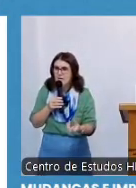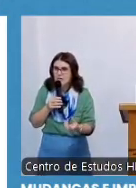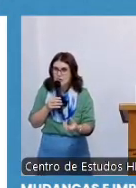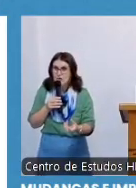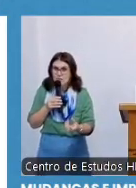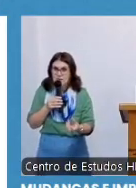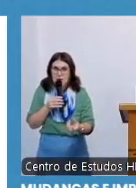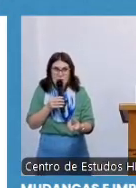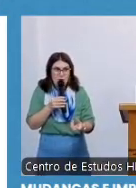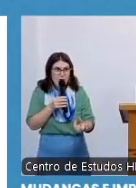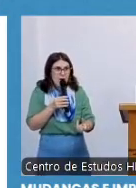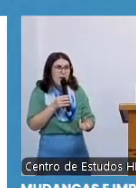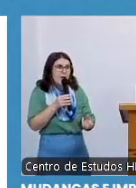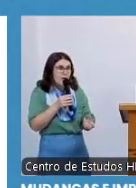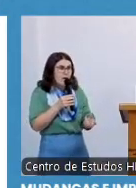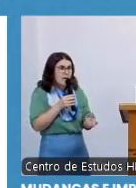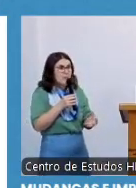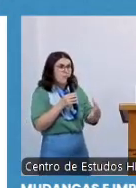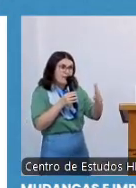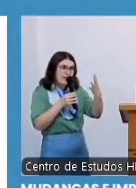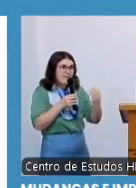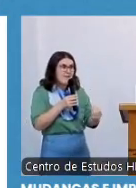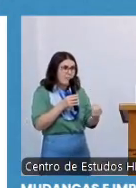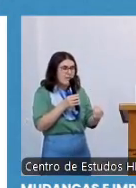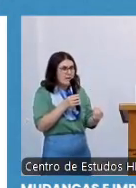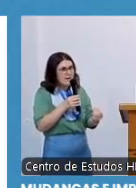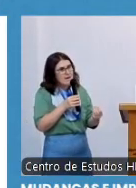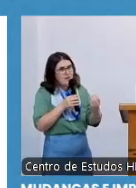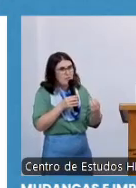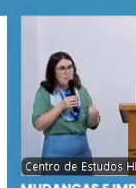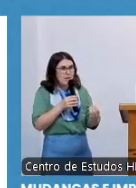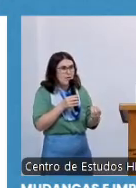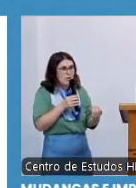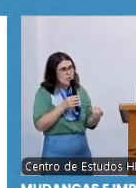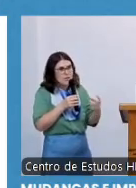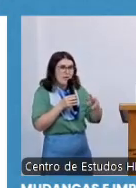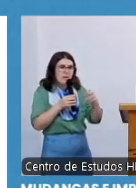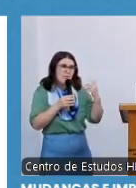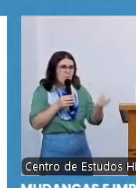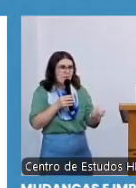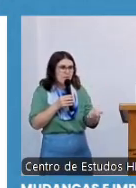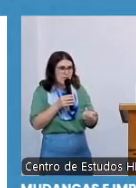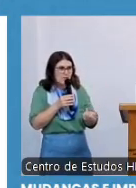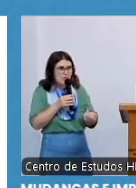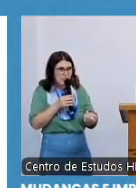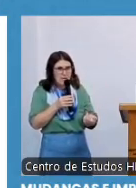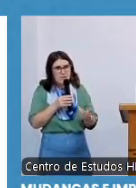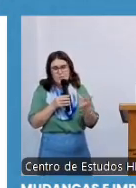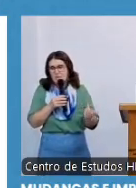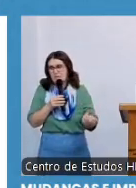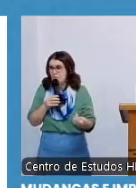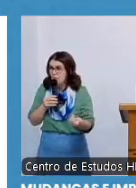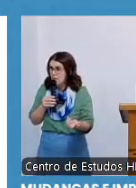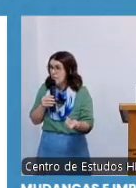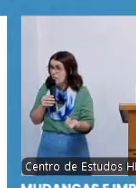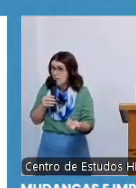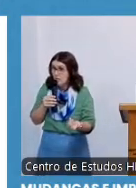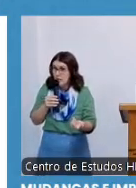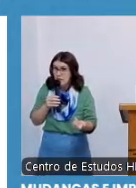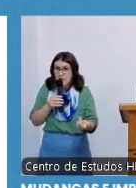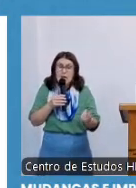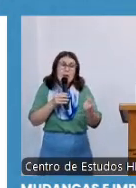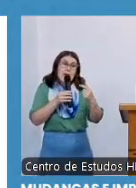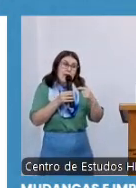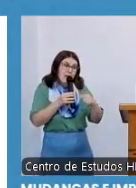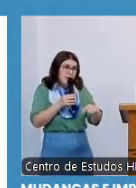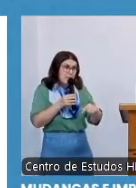fazerem essa distinção, vai ter que se aplicar uma lógica que é completamente diferente para essas duas